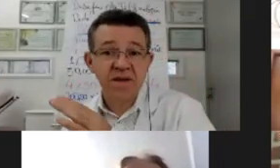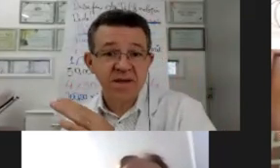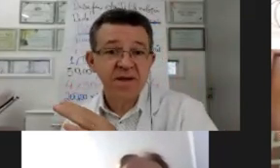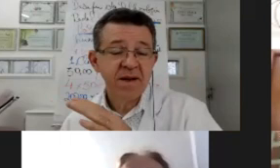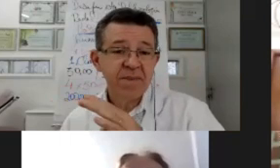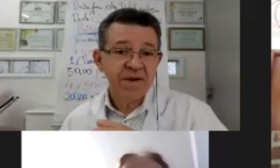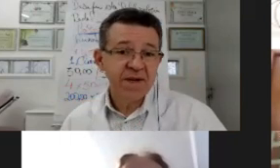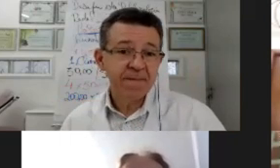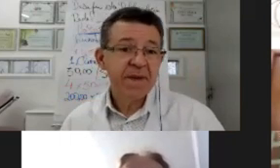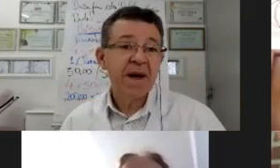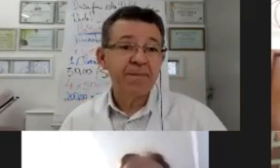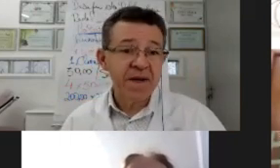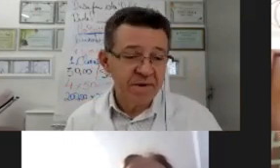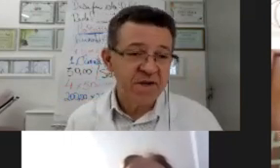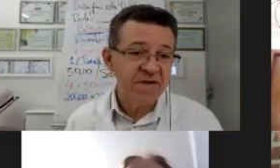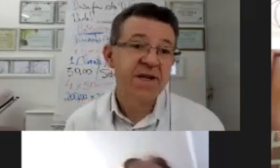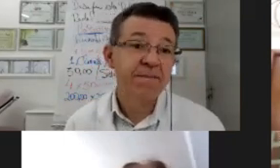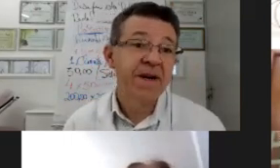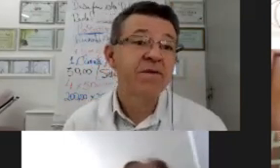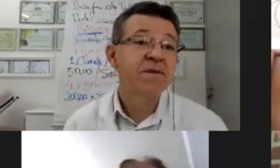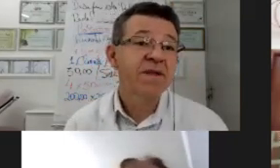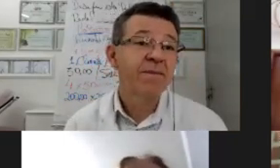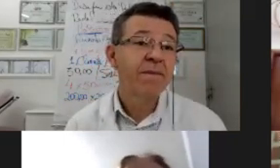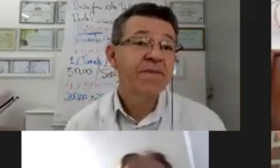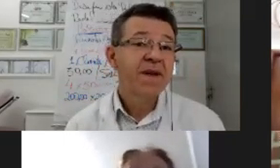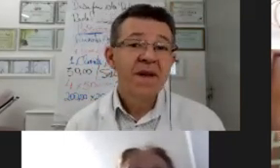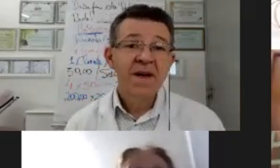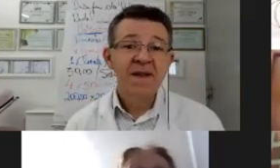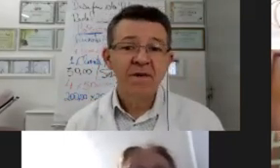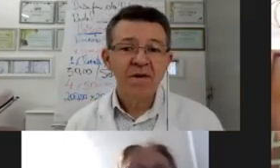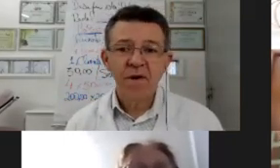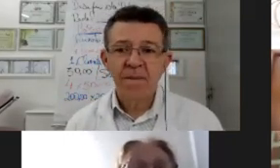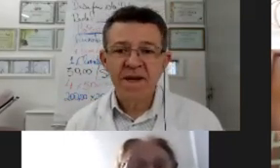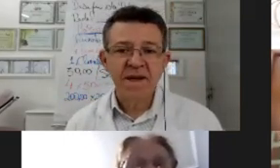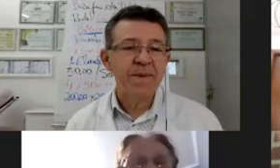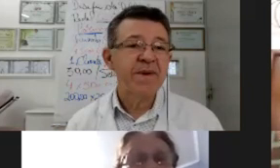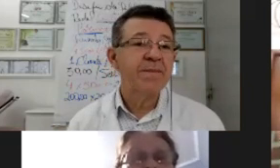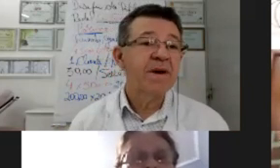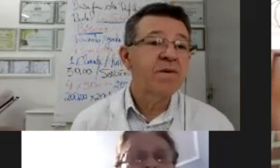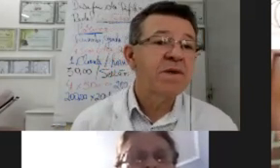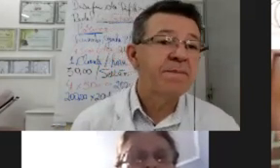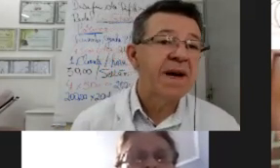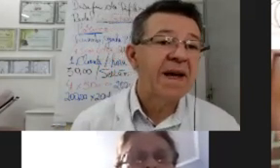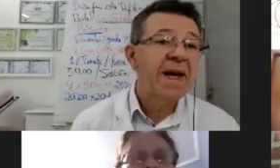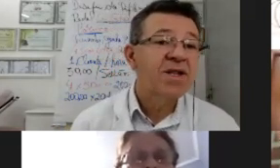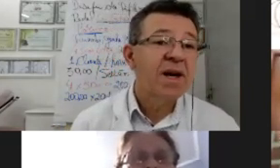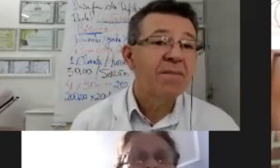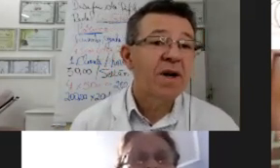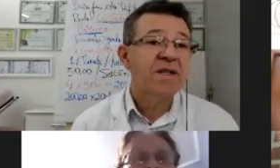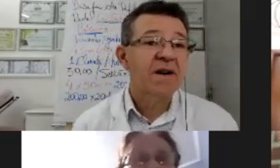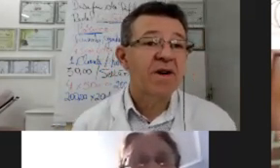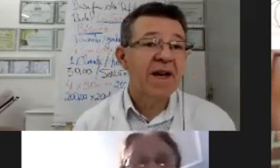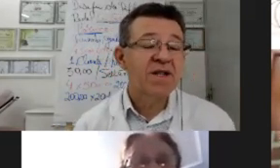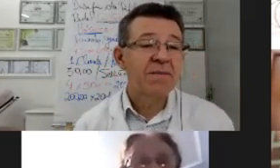na sequência, para fazer abrir para vocês fazerem perguntas, tá bom? Então, eu vou abrir a primeira pergunta para